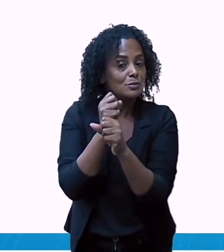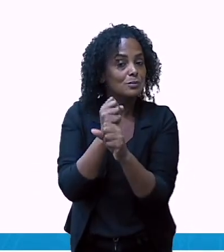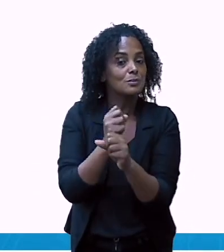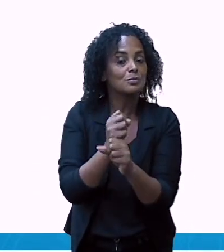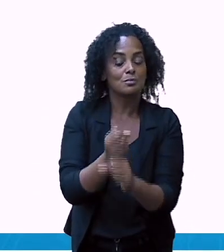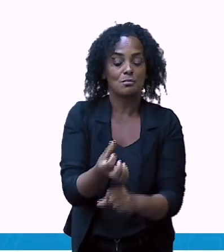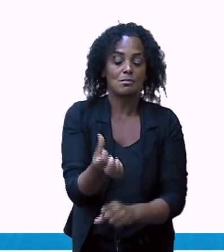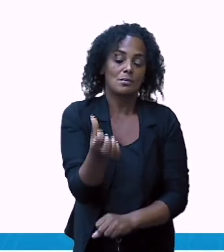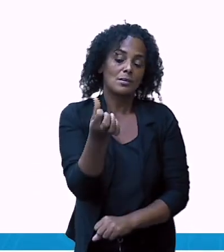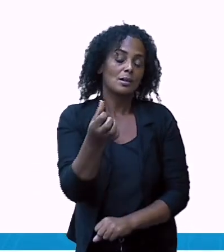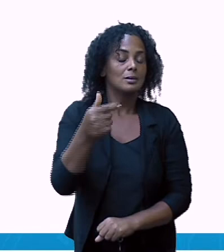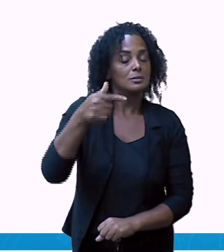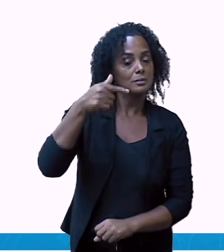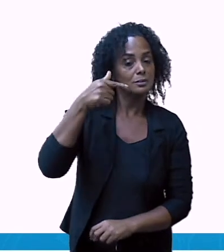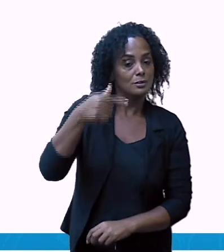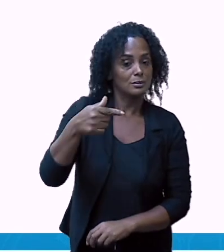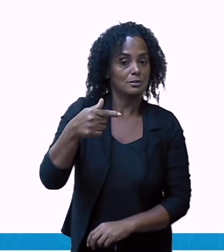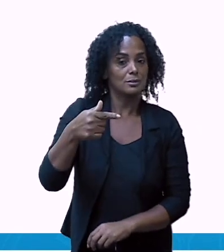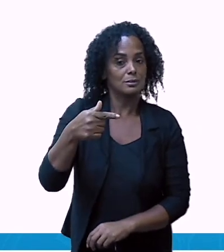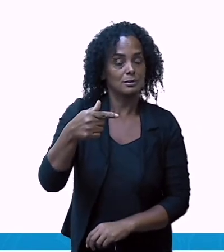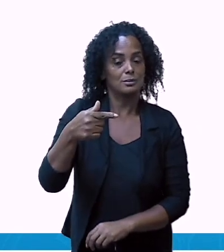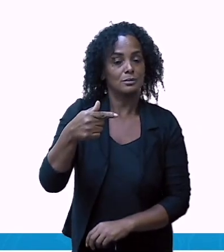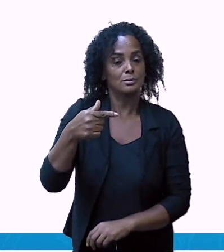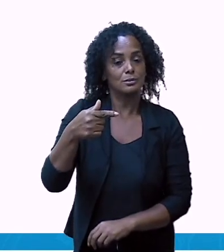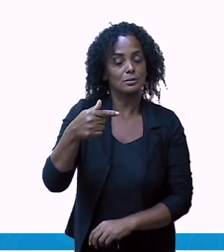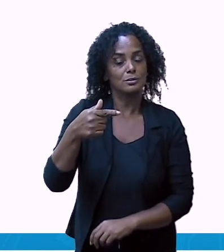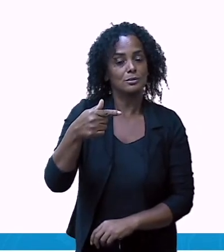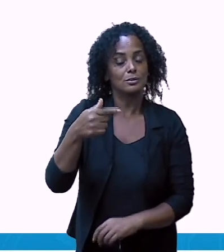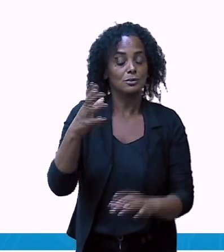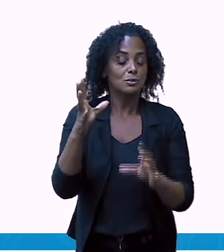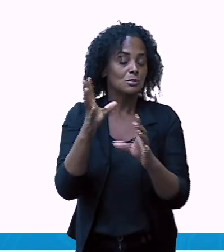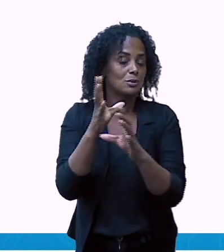67. Então, toda essa expressão tem um